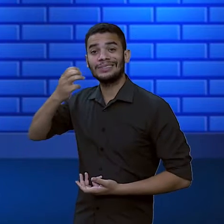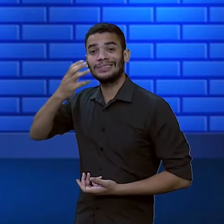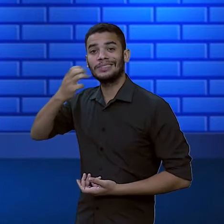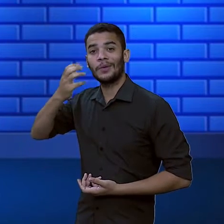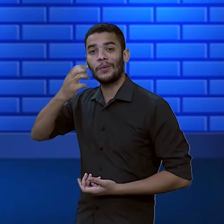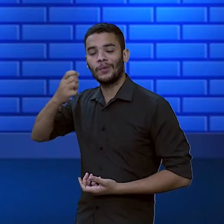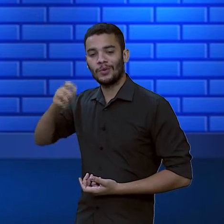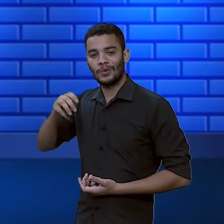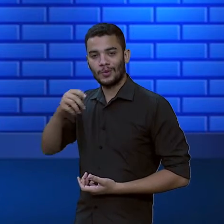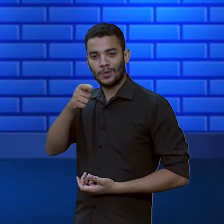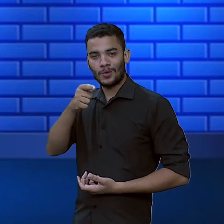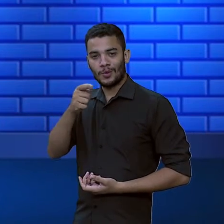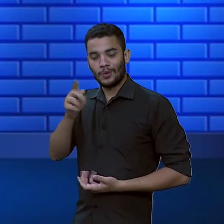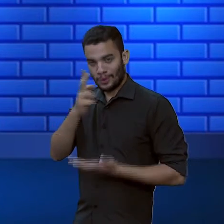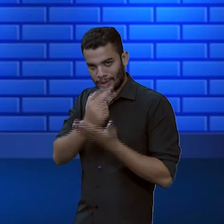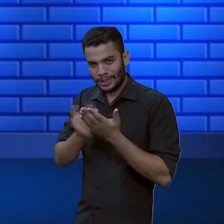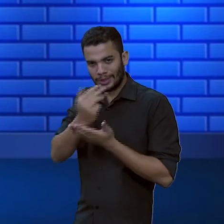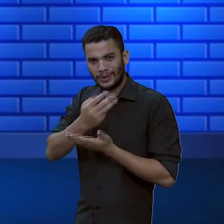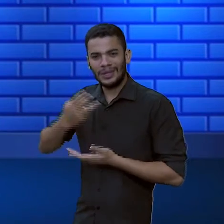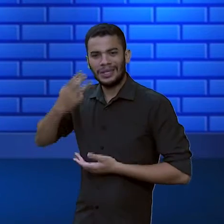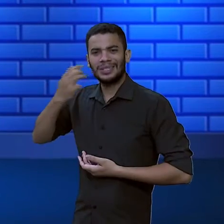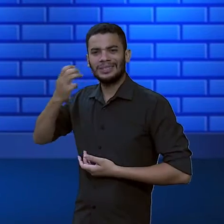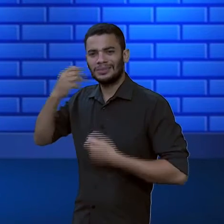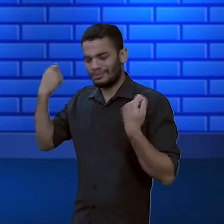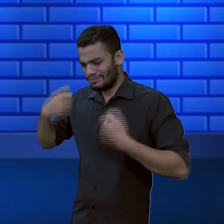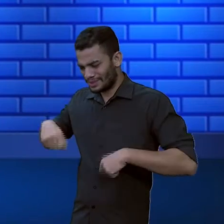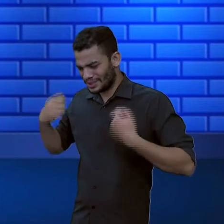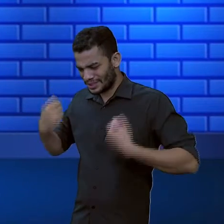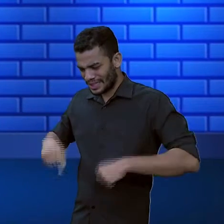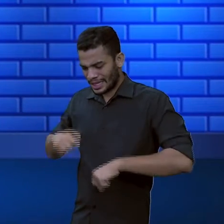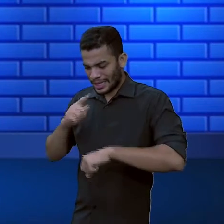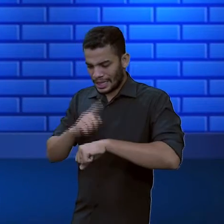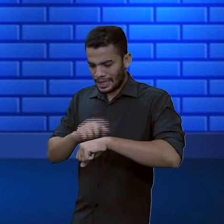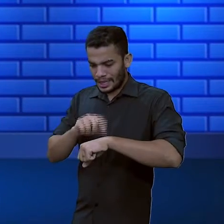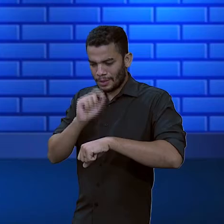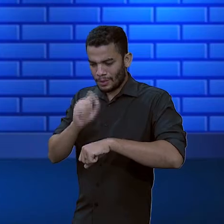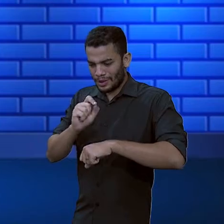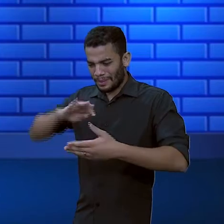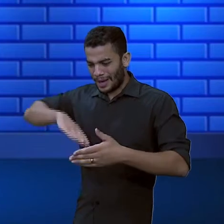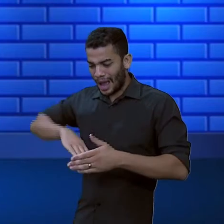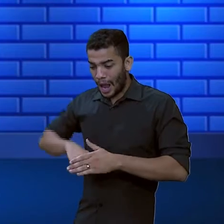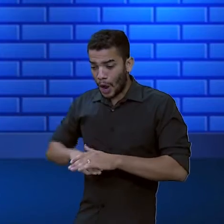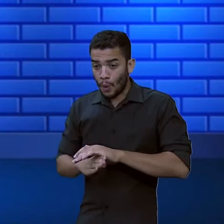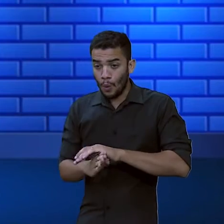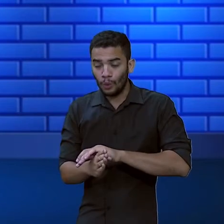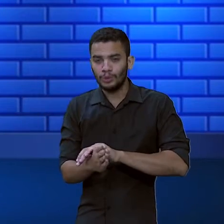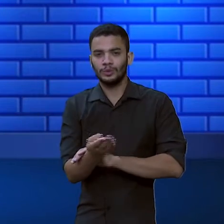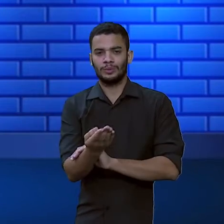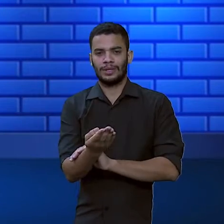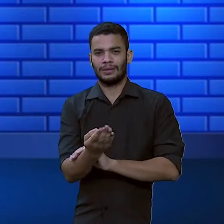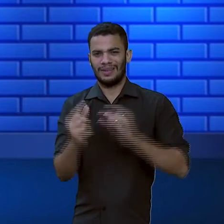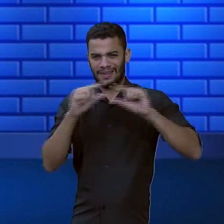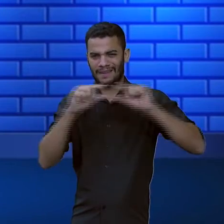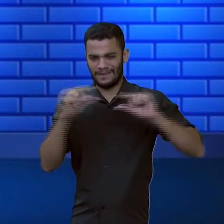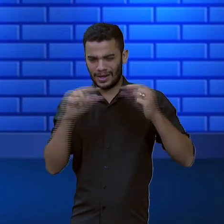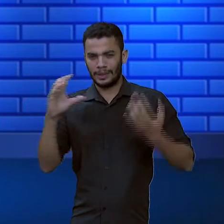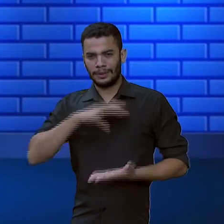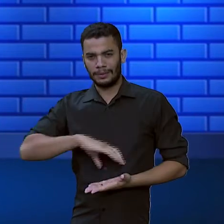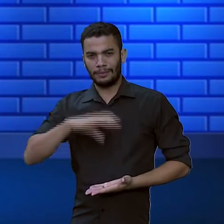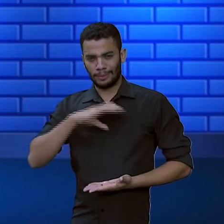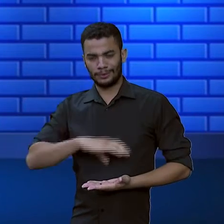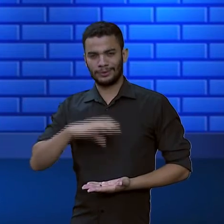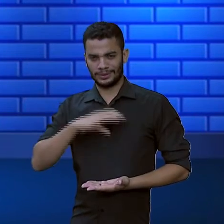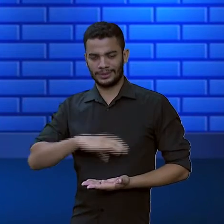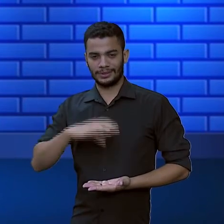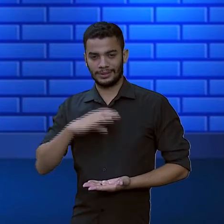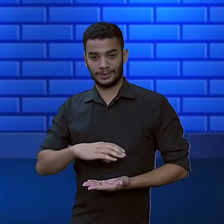se adaptar. Se eu substituir o substantivo próprio, Cascão, por o pronome, o que vai acontecer?